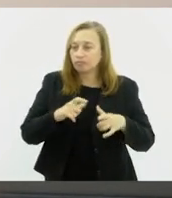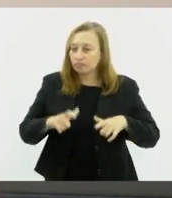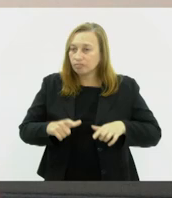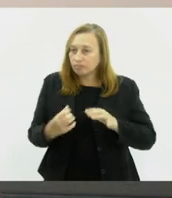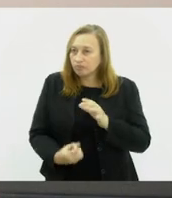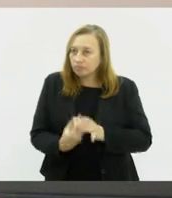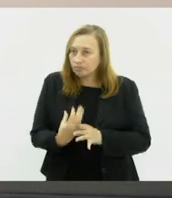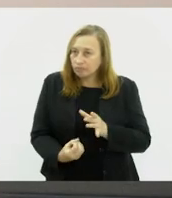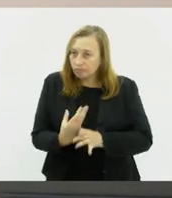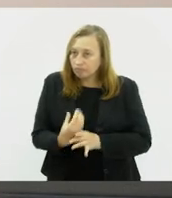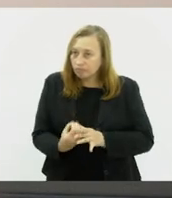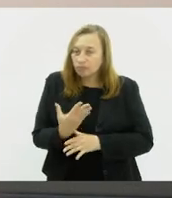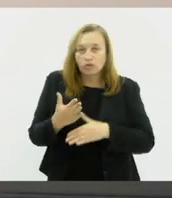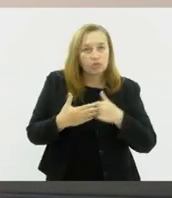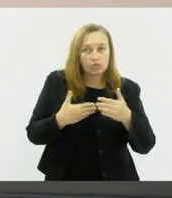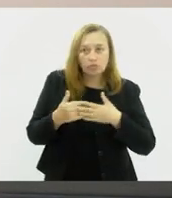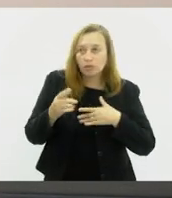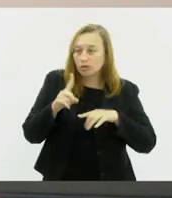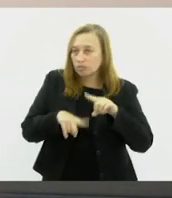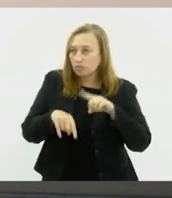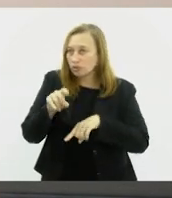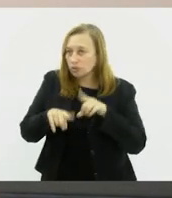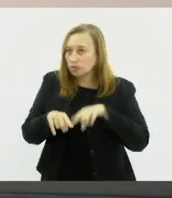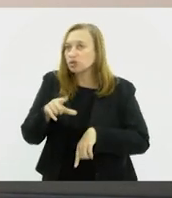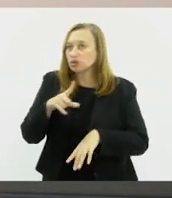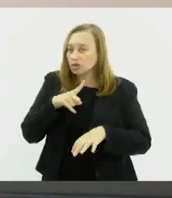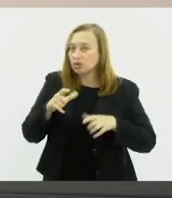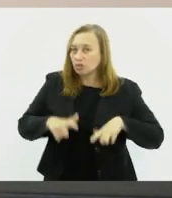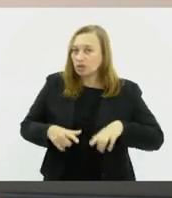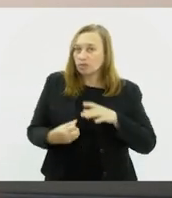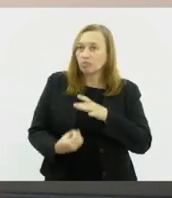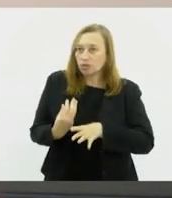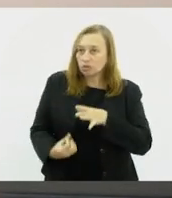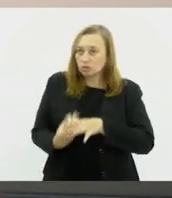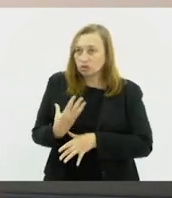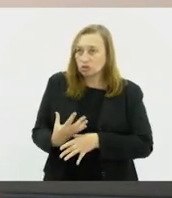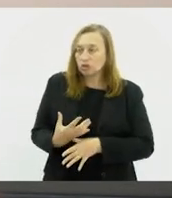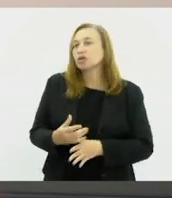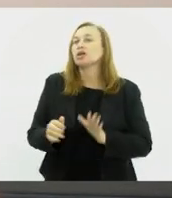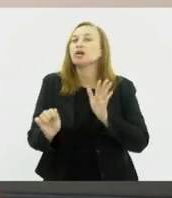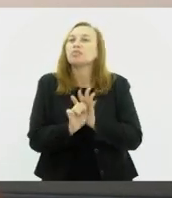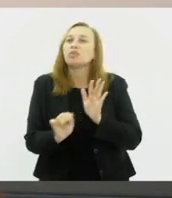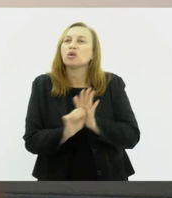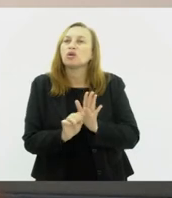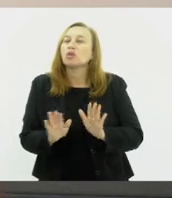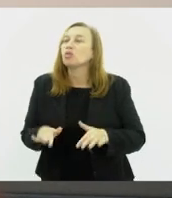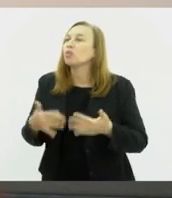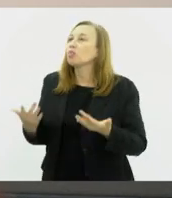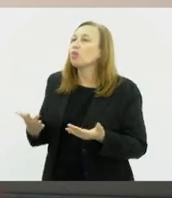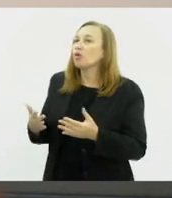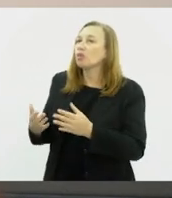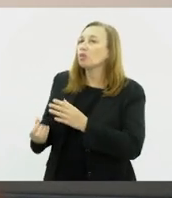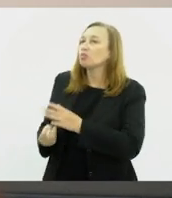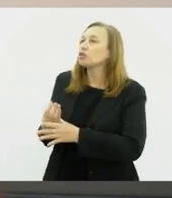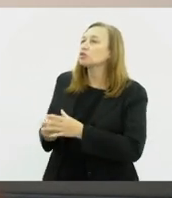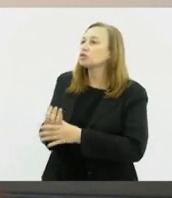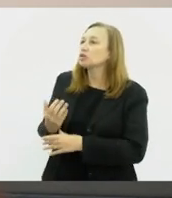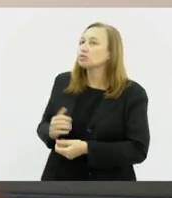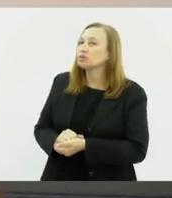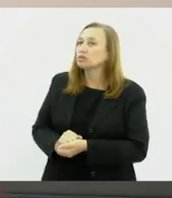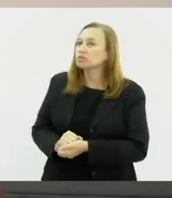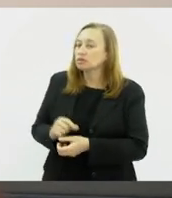qualquer produto de um mercado que tem uma cadeia produtiva no caso da maconha Qual a cadeia produtiva